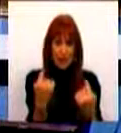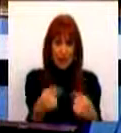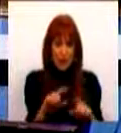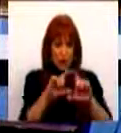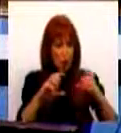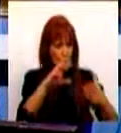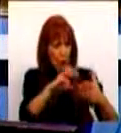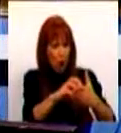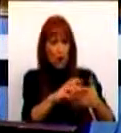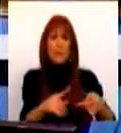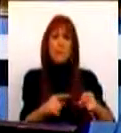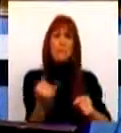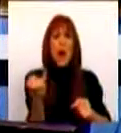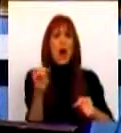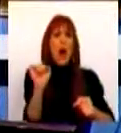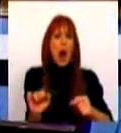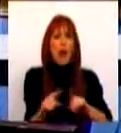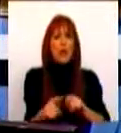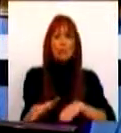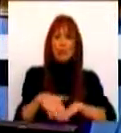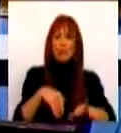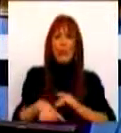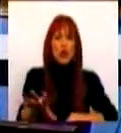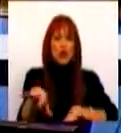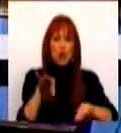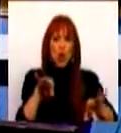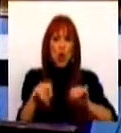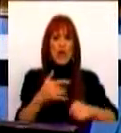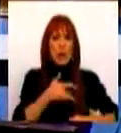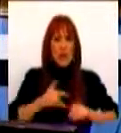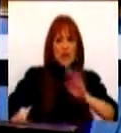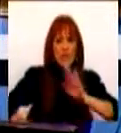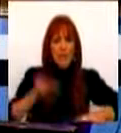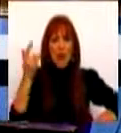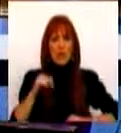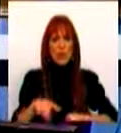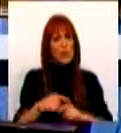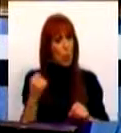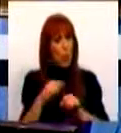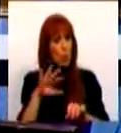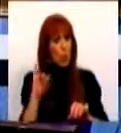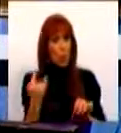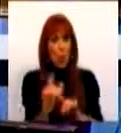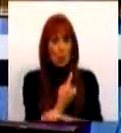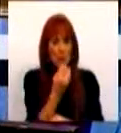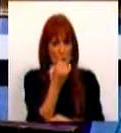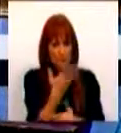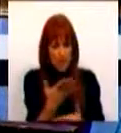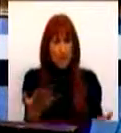nos rótulos é instrumental para a realização de escolhas mais saudáveis no ato da compra dos